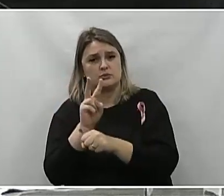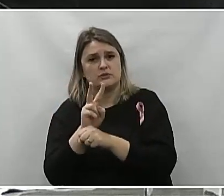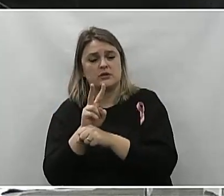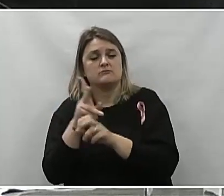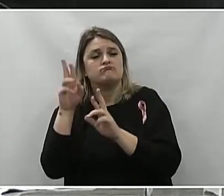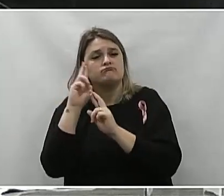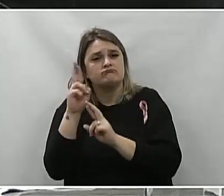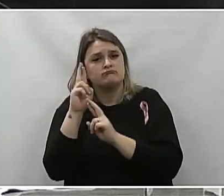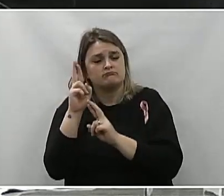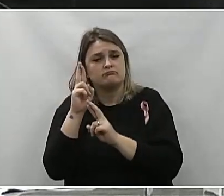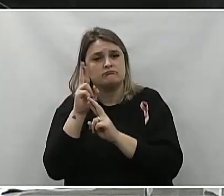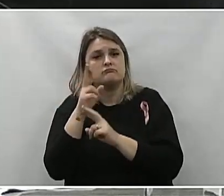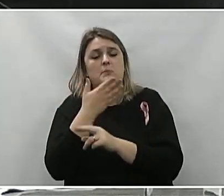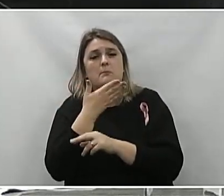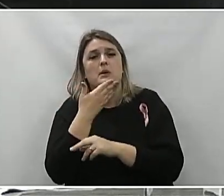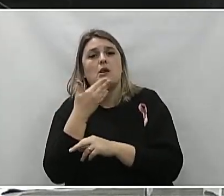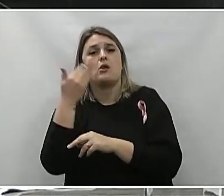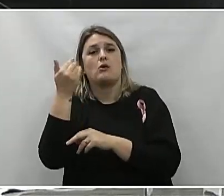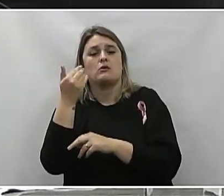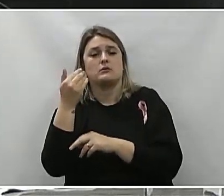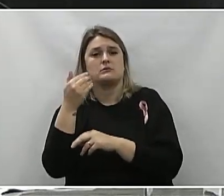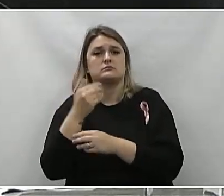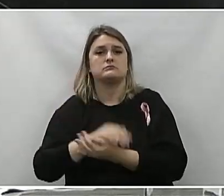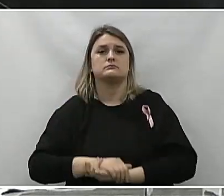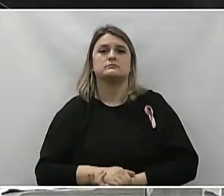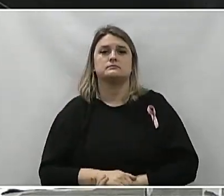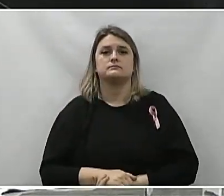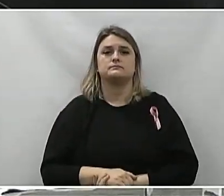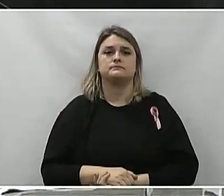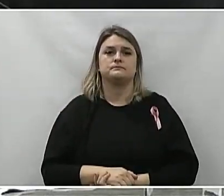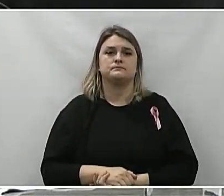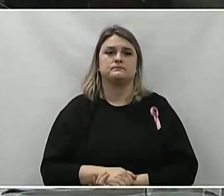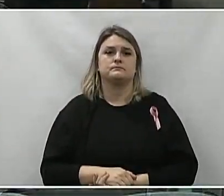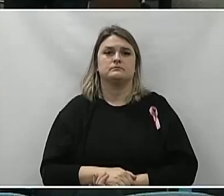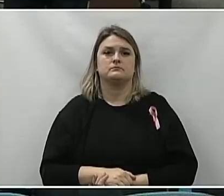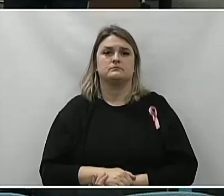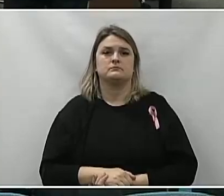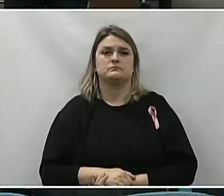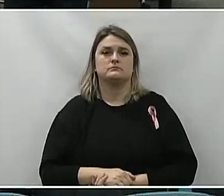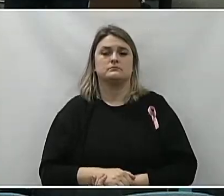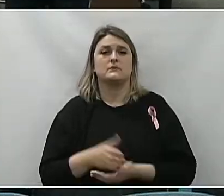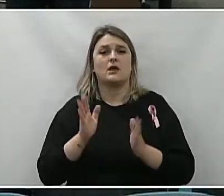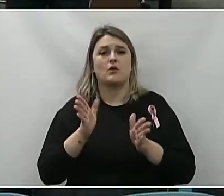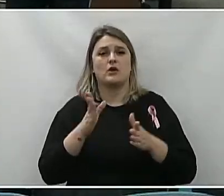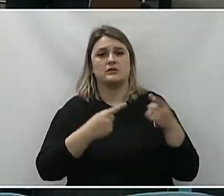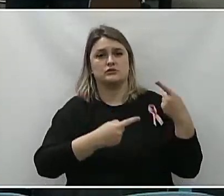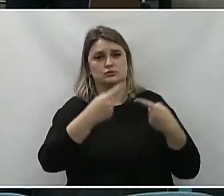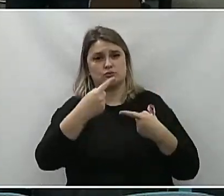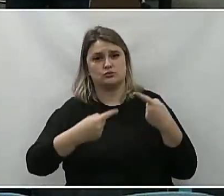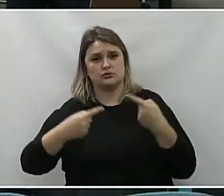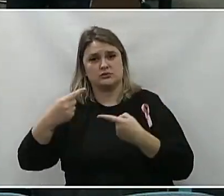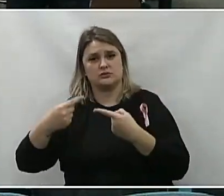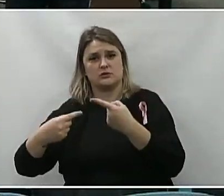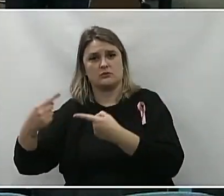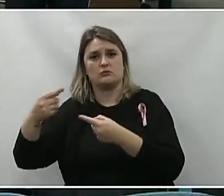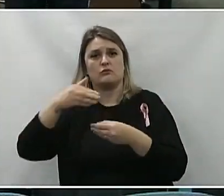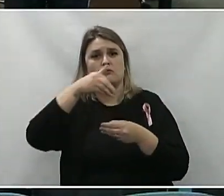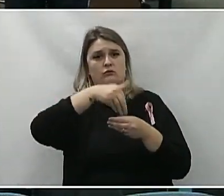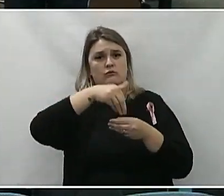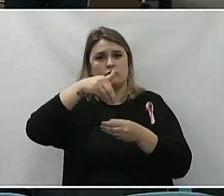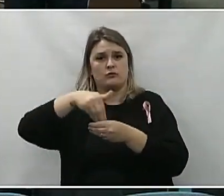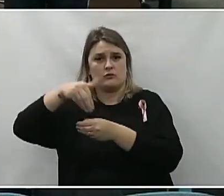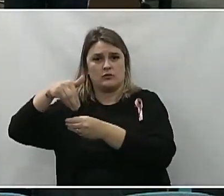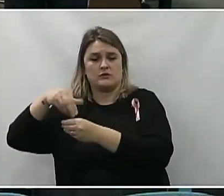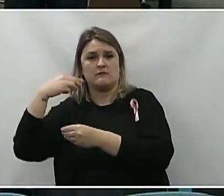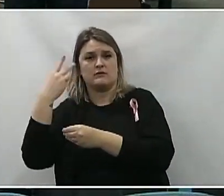Esperamos que melhore essas condições em discussão em votação